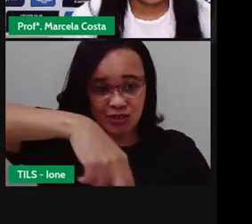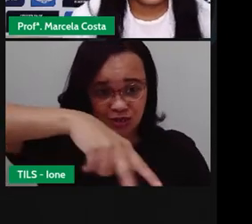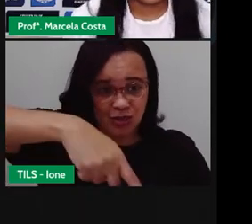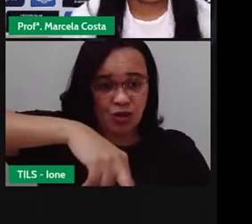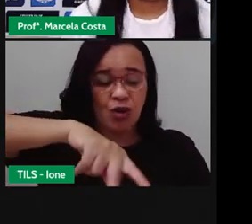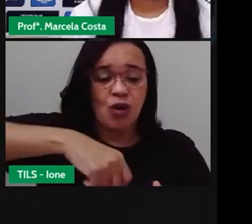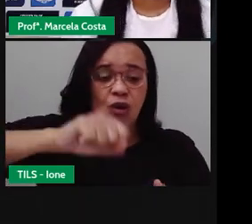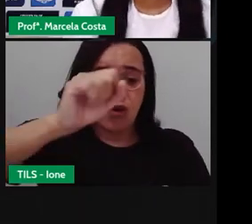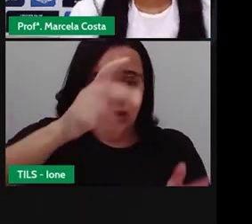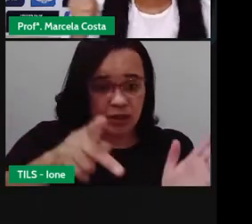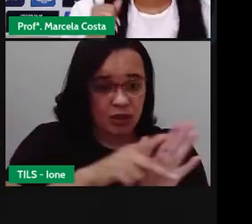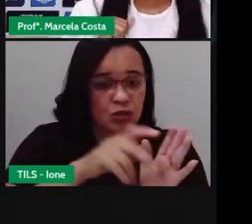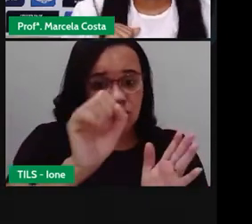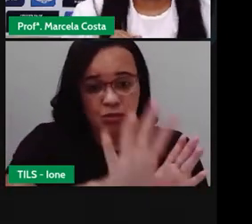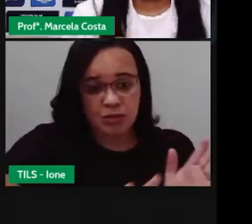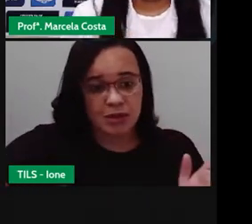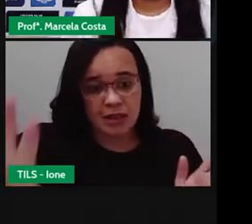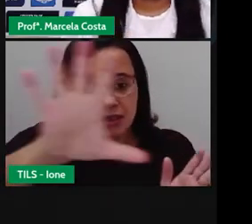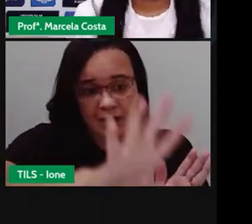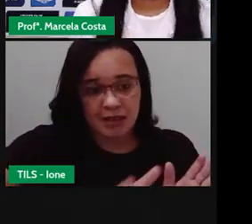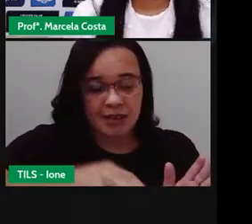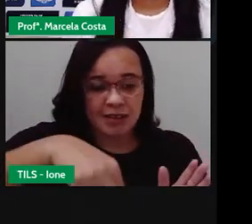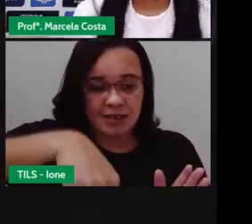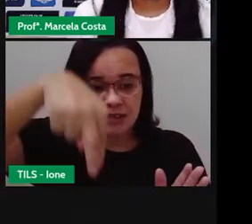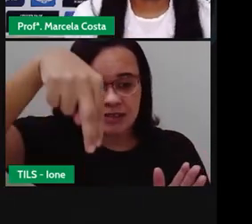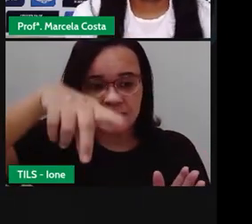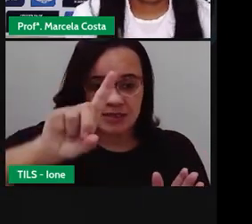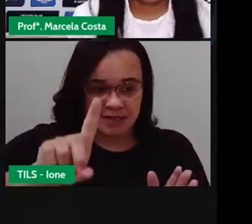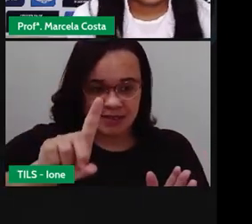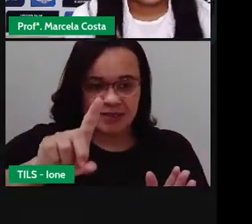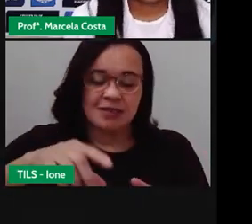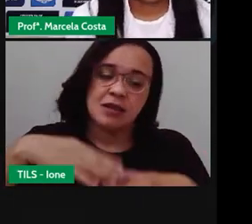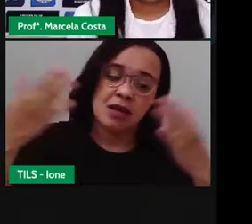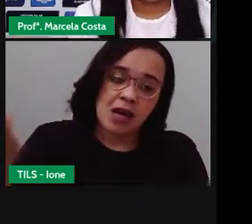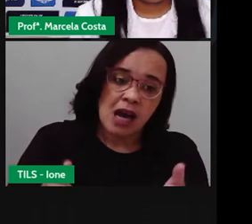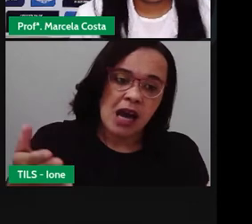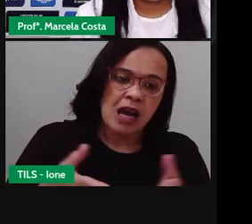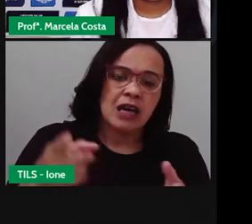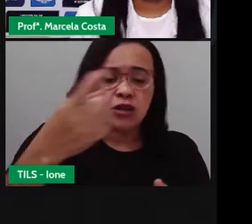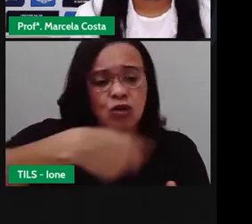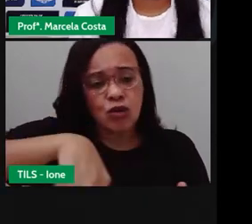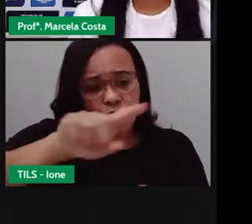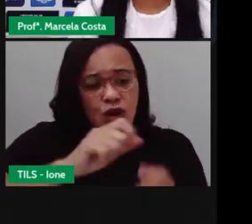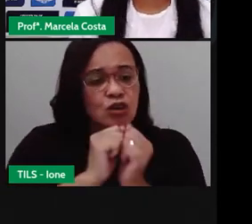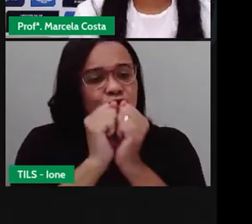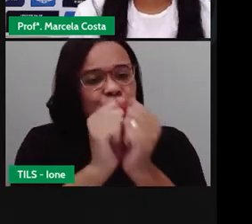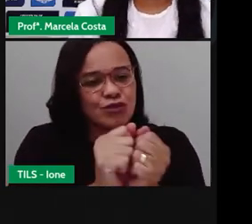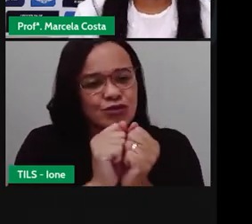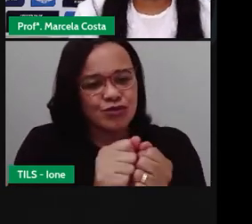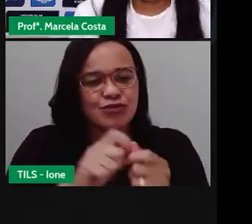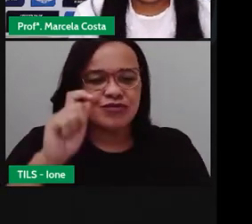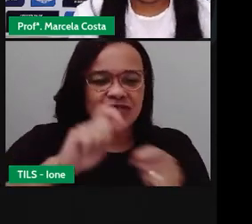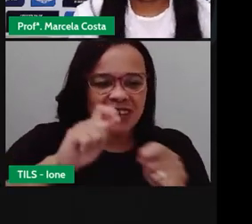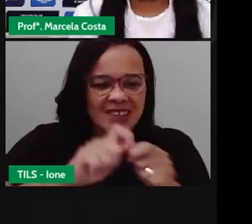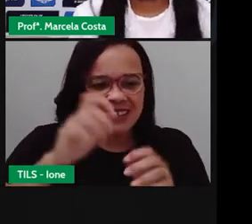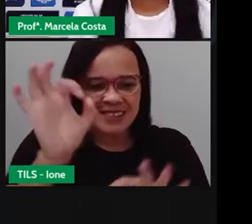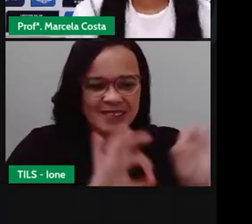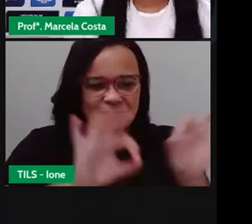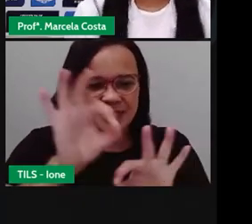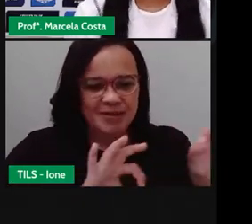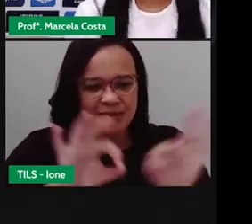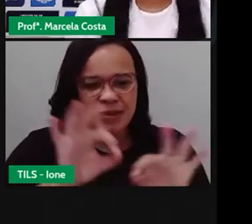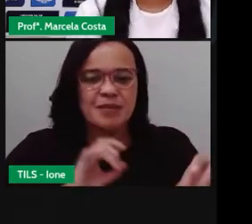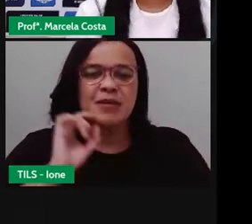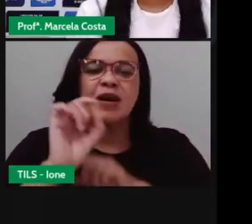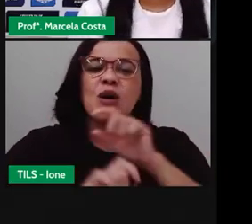nossa região. Então, vou te chamar agora para a gente construir esse instrumento musical chamado ganzá.